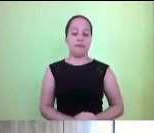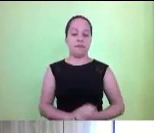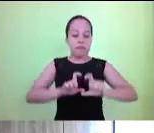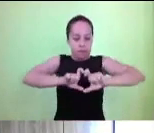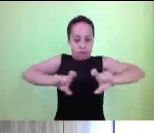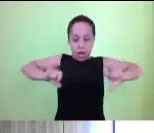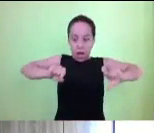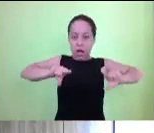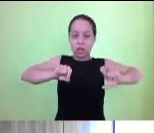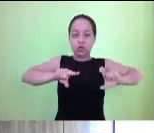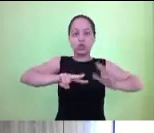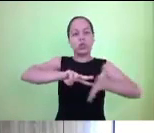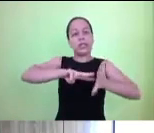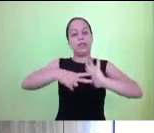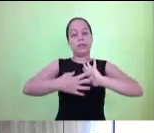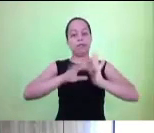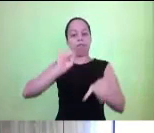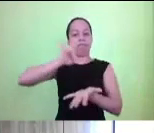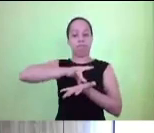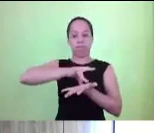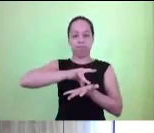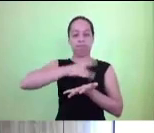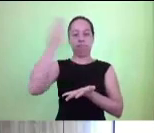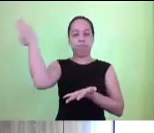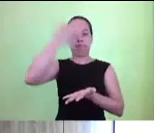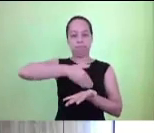A semente utilizada.